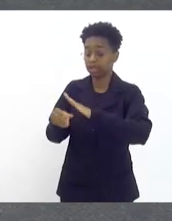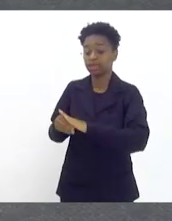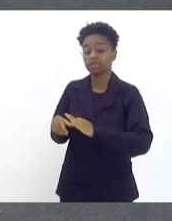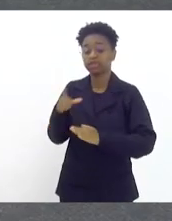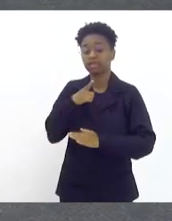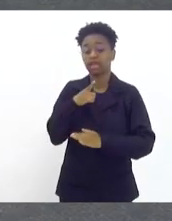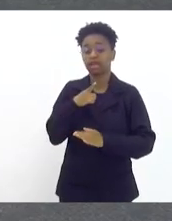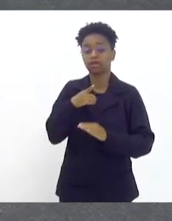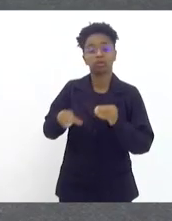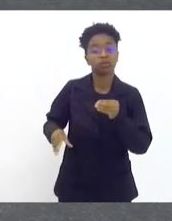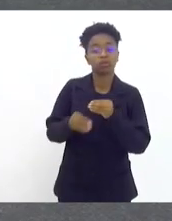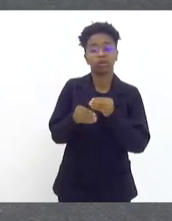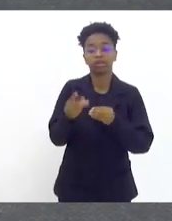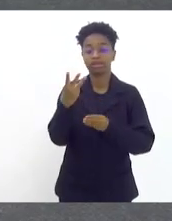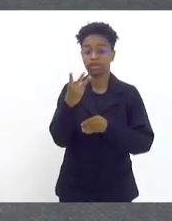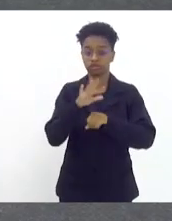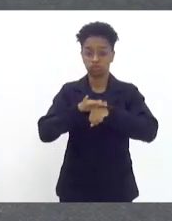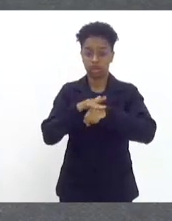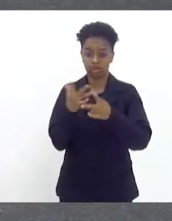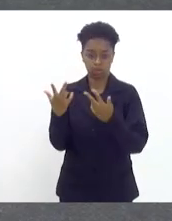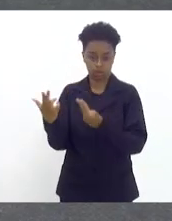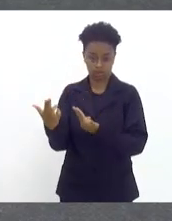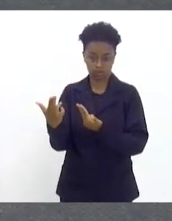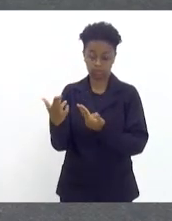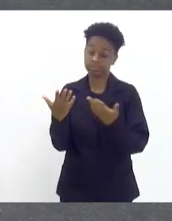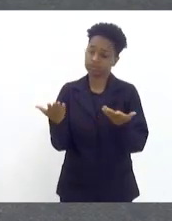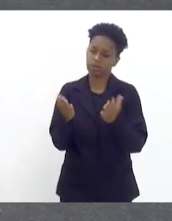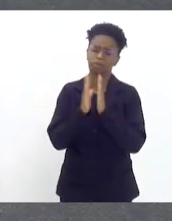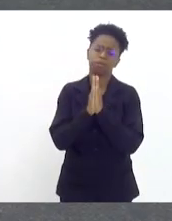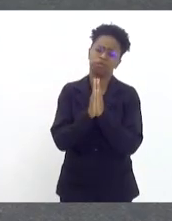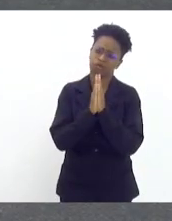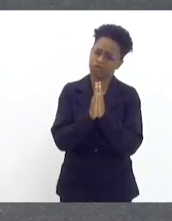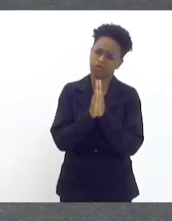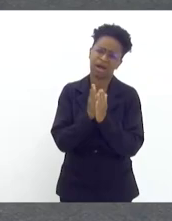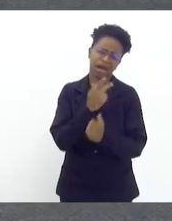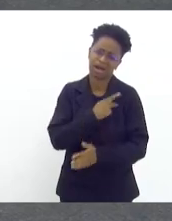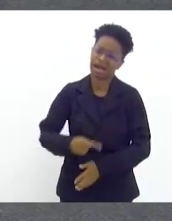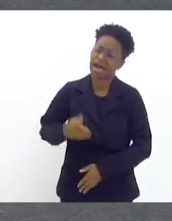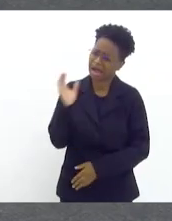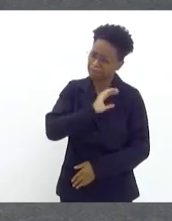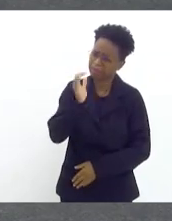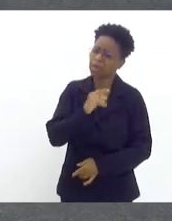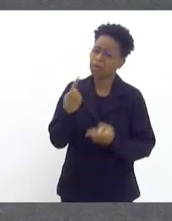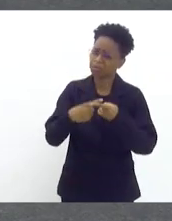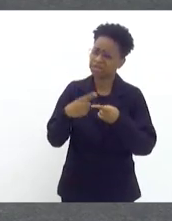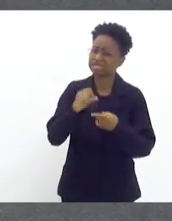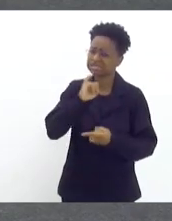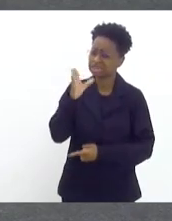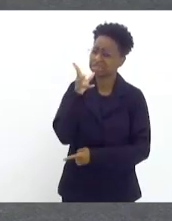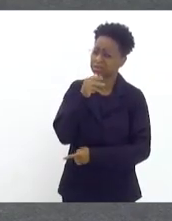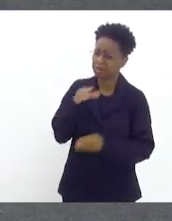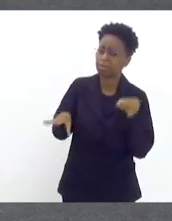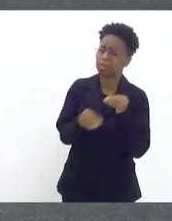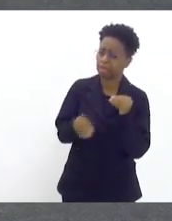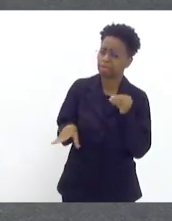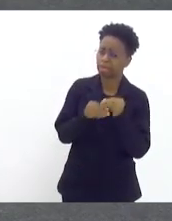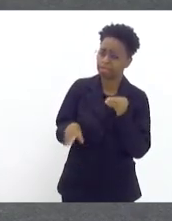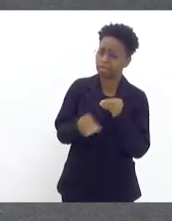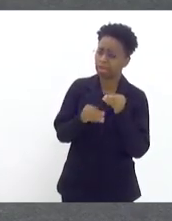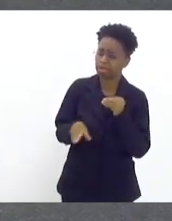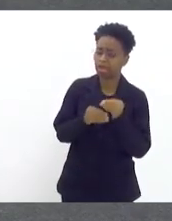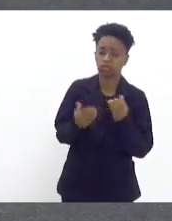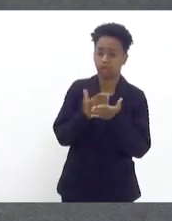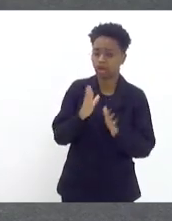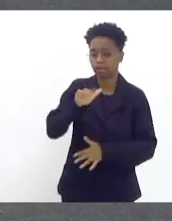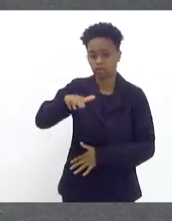três doenças desse tipo presente pelo amor de Deus anda com os ratos quando vai ficar mais doença e nunca vai